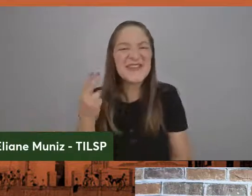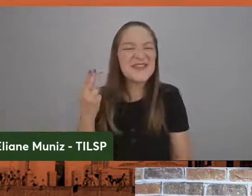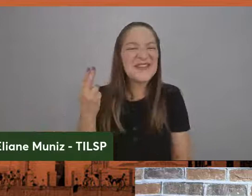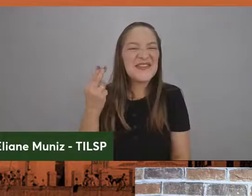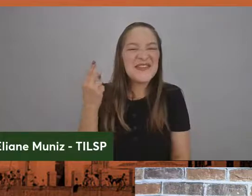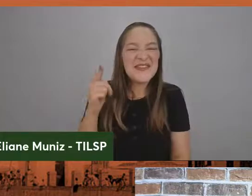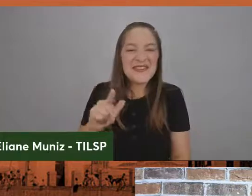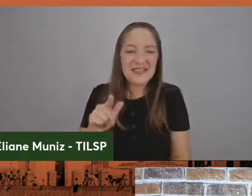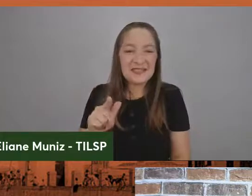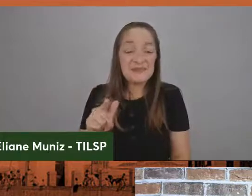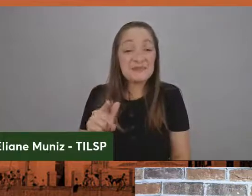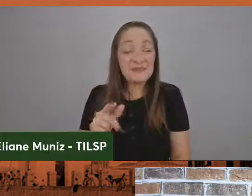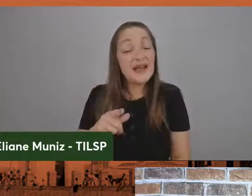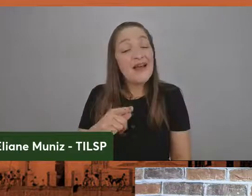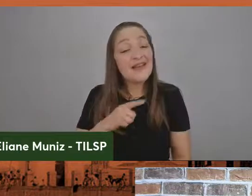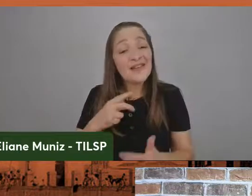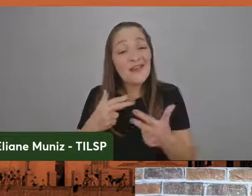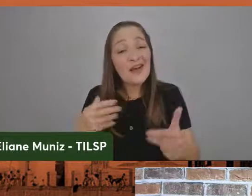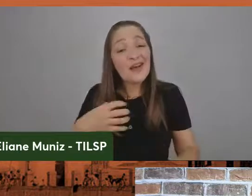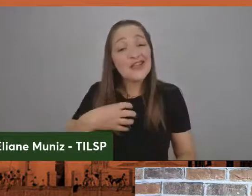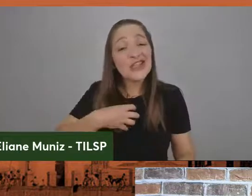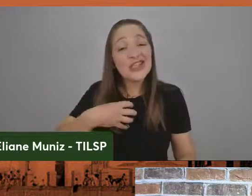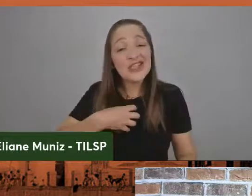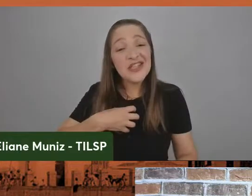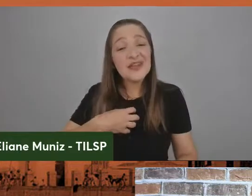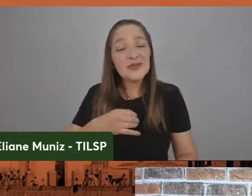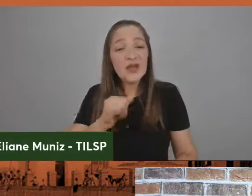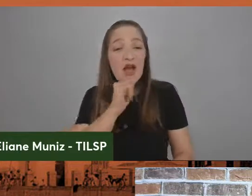volto logo, por exemplo, né?